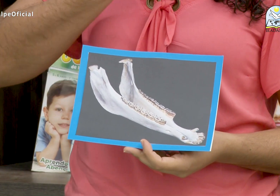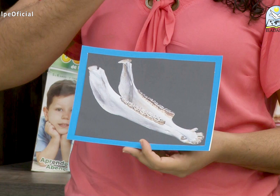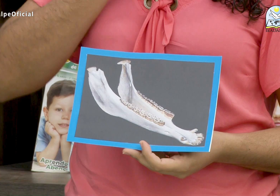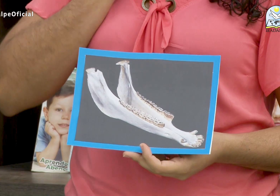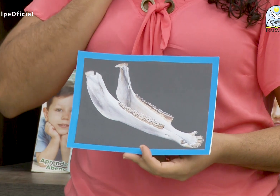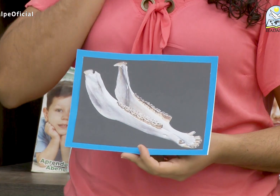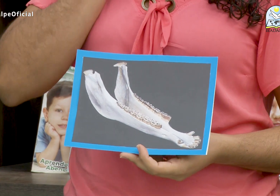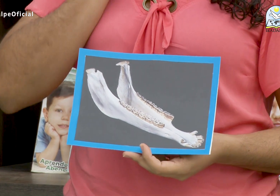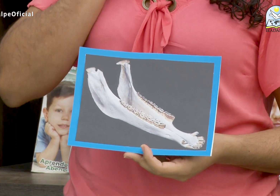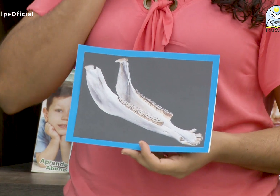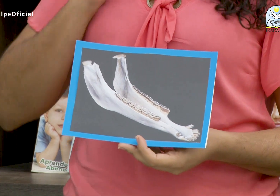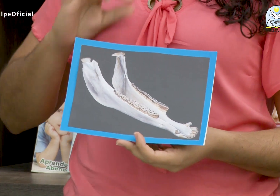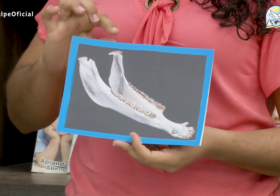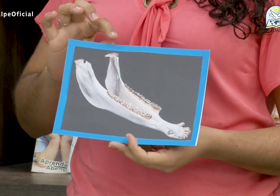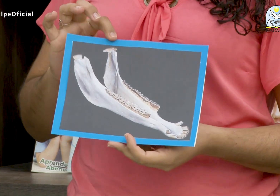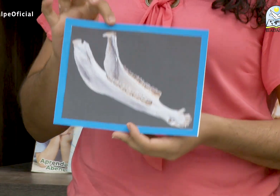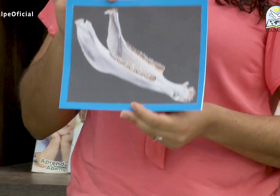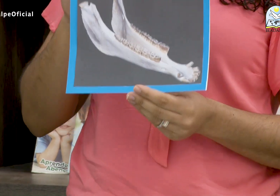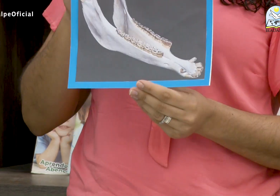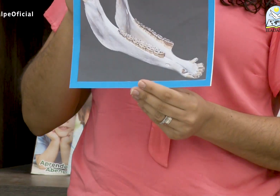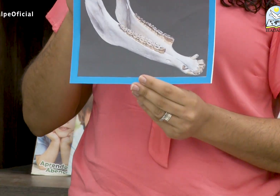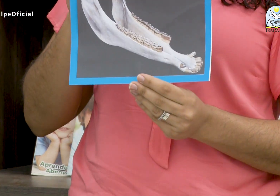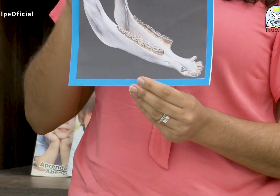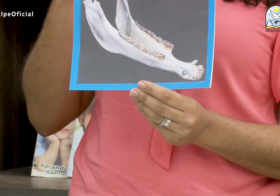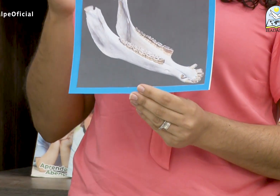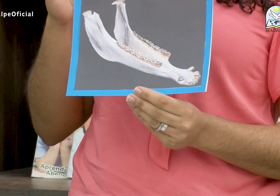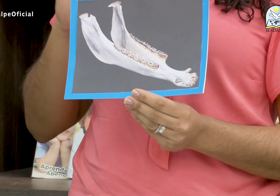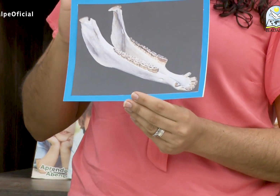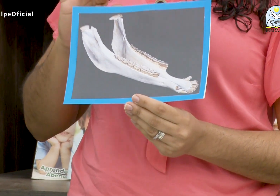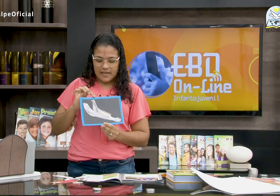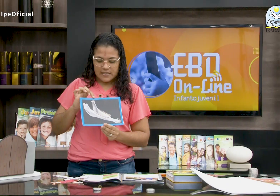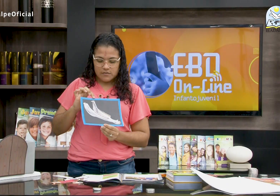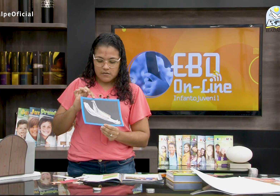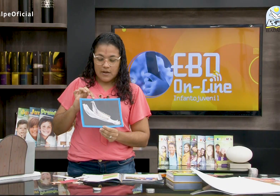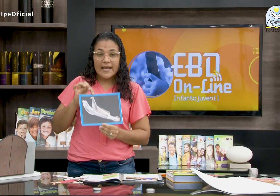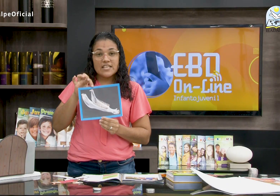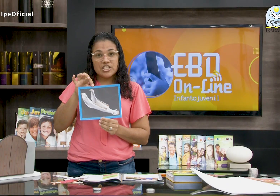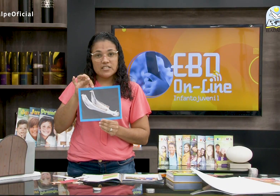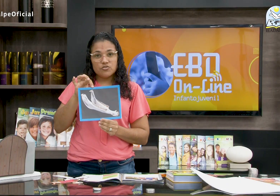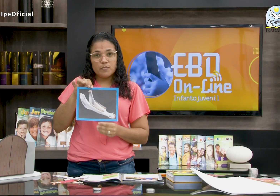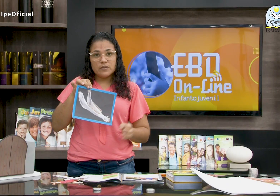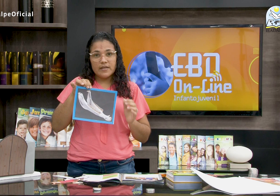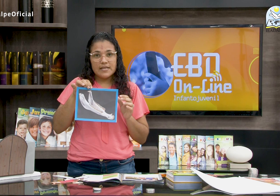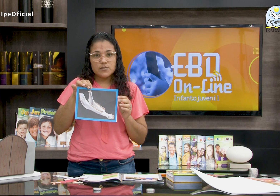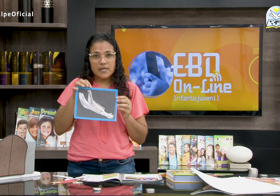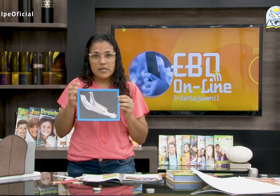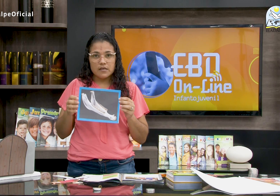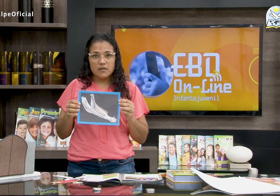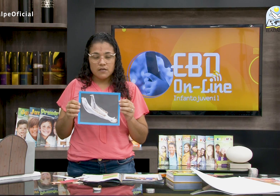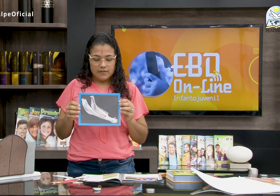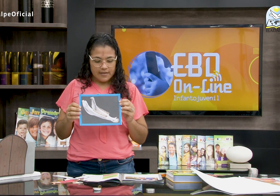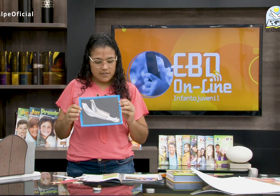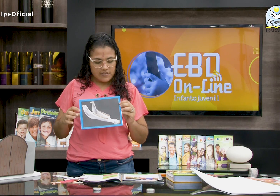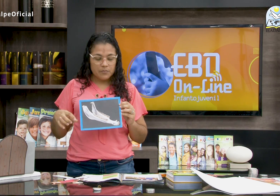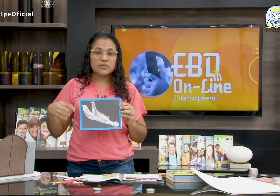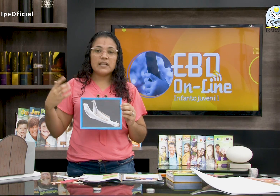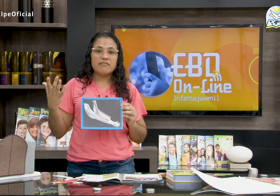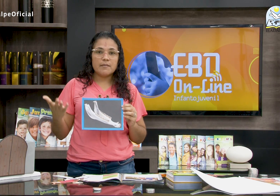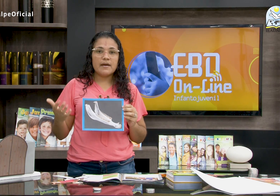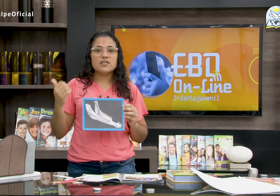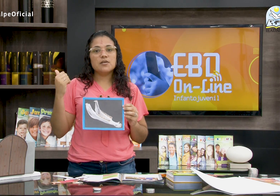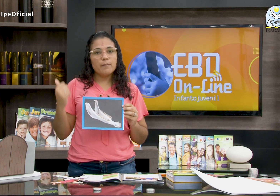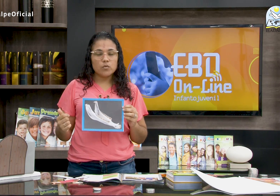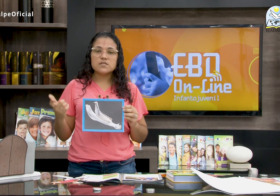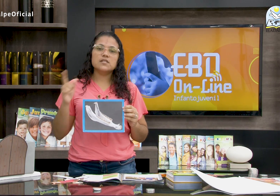pega os dentes até aqui. E é só que do jumento, né? No caso, a queixada do jumento era isso aqui. Tá? Se você puder